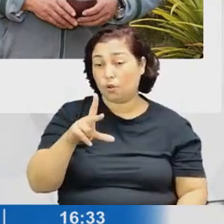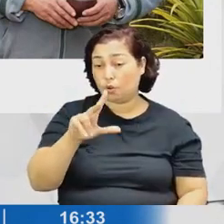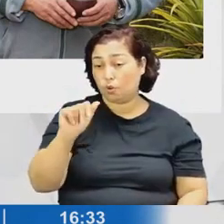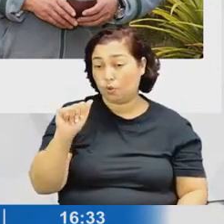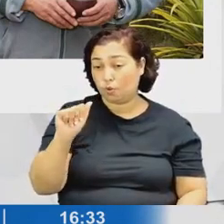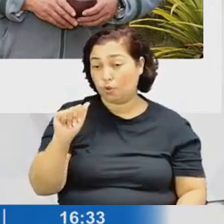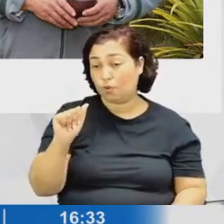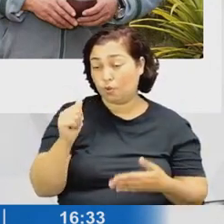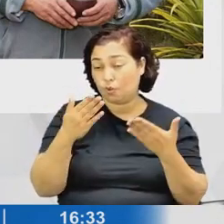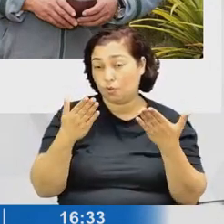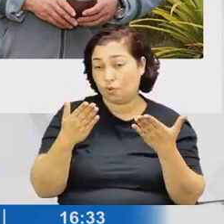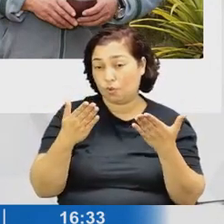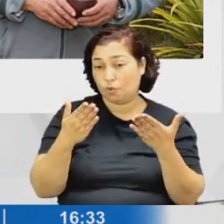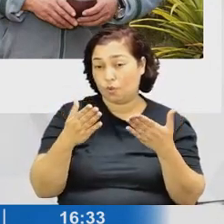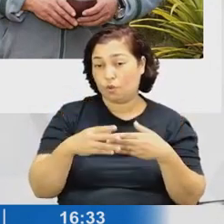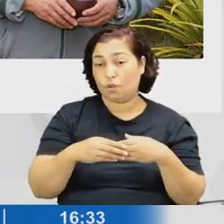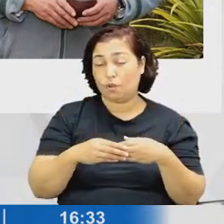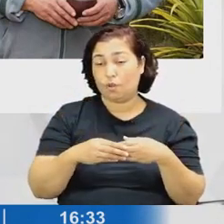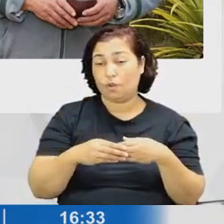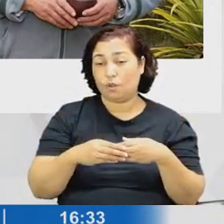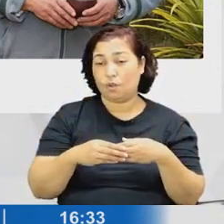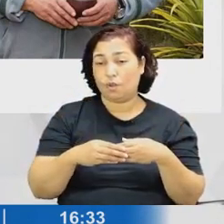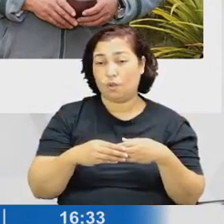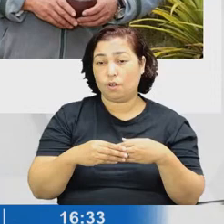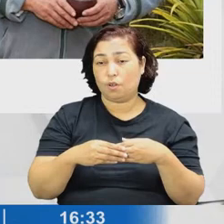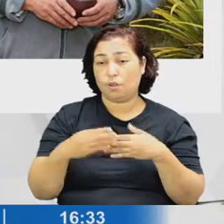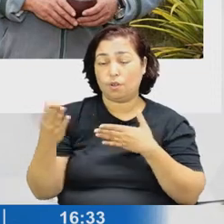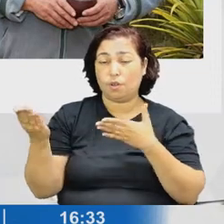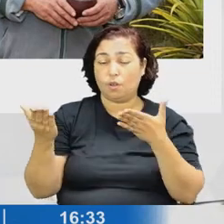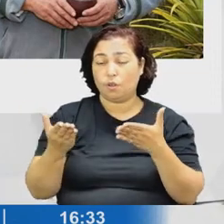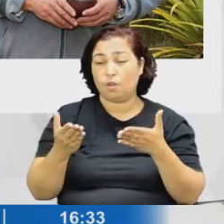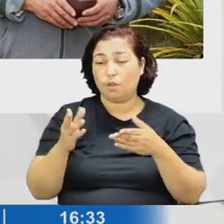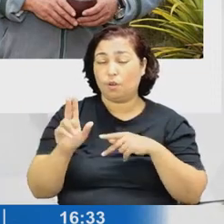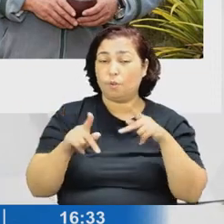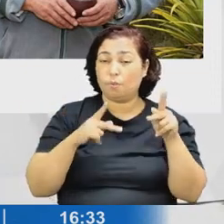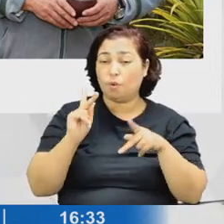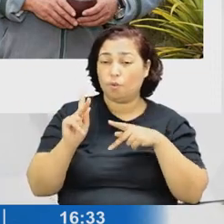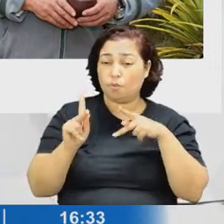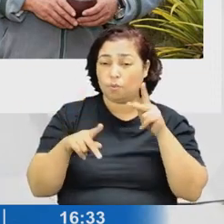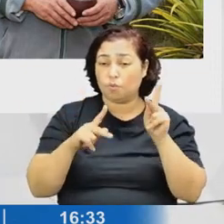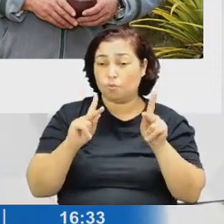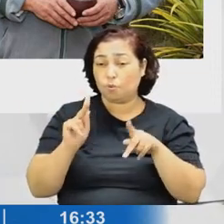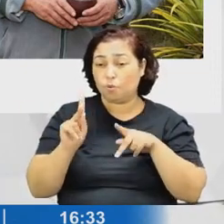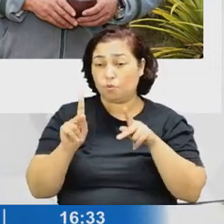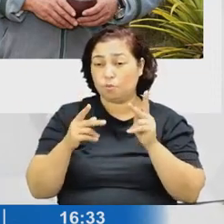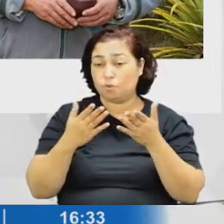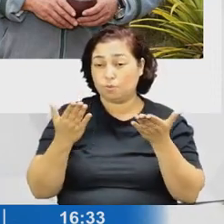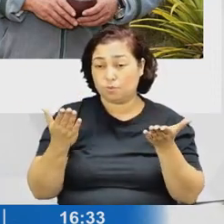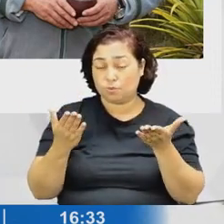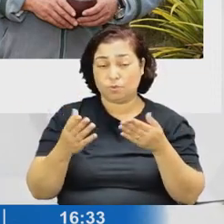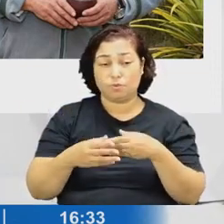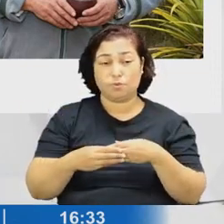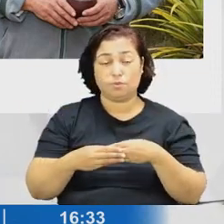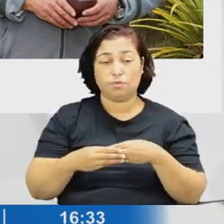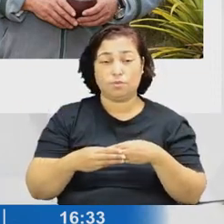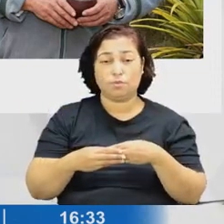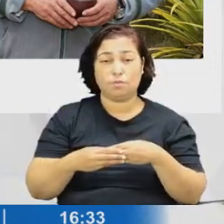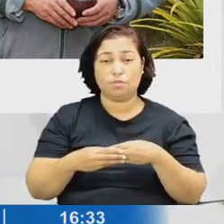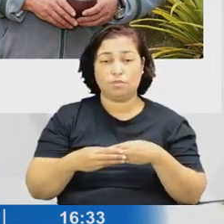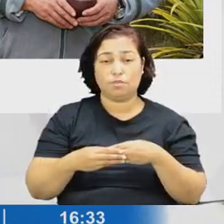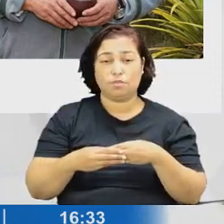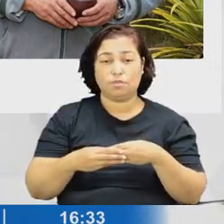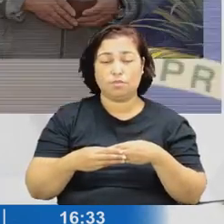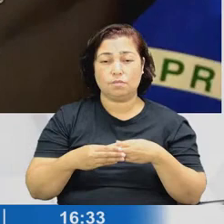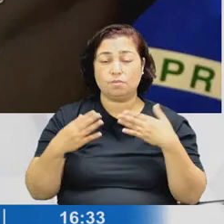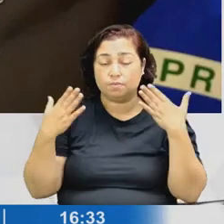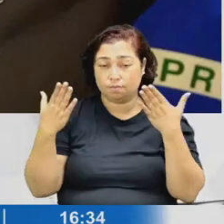o Mujica né aquele que é só mesmo vindo povo pelo povo para o povo meu povo minhas